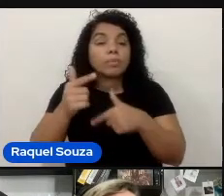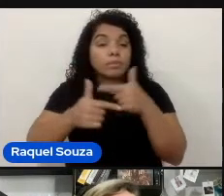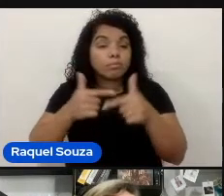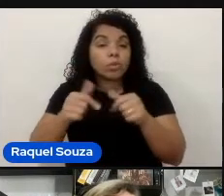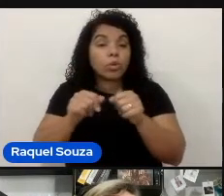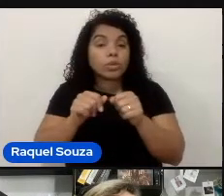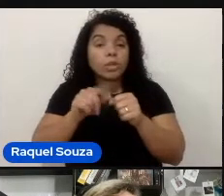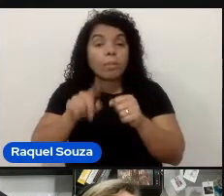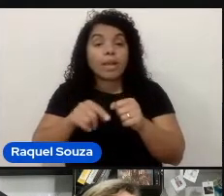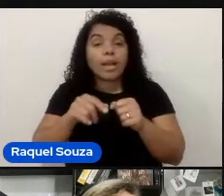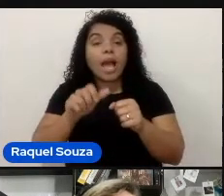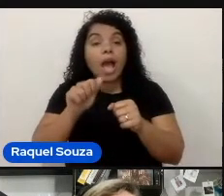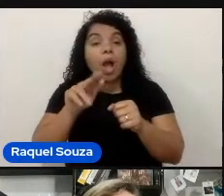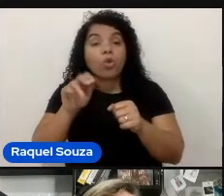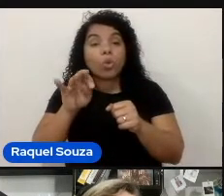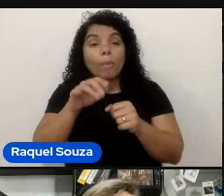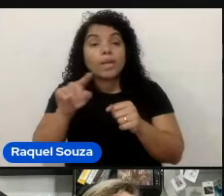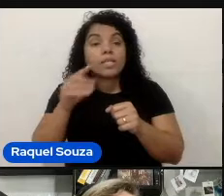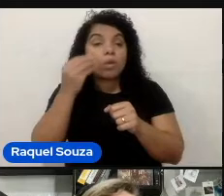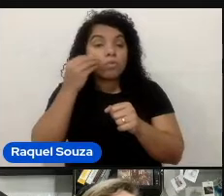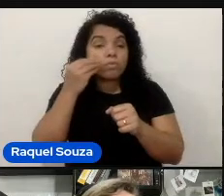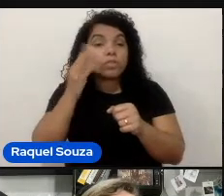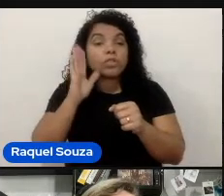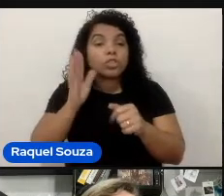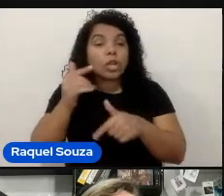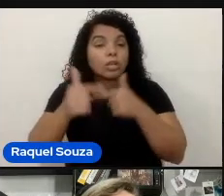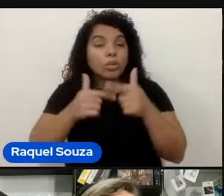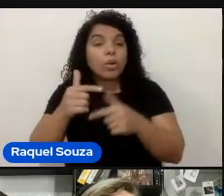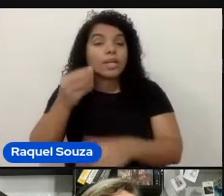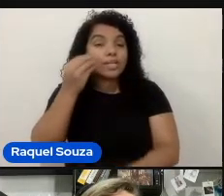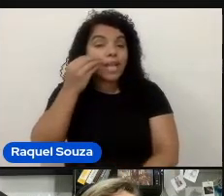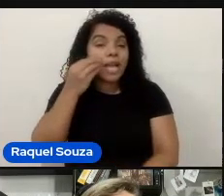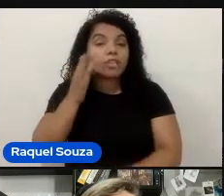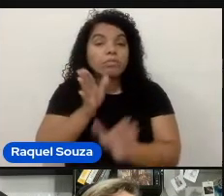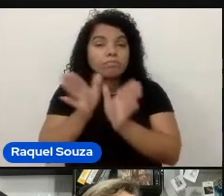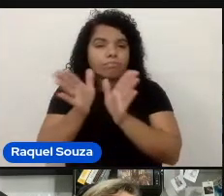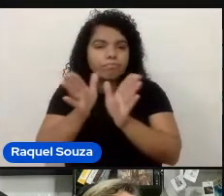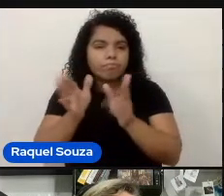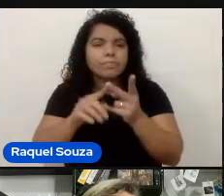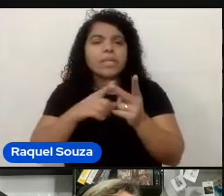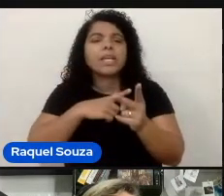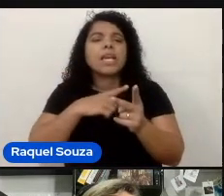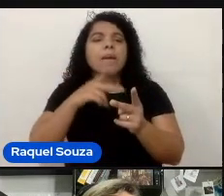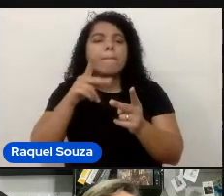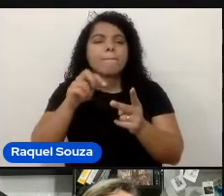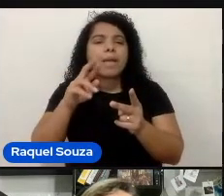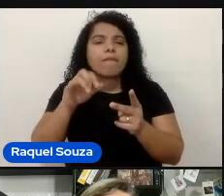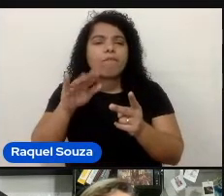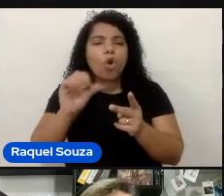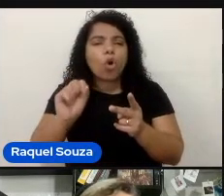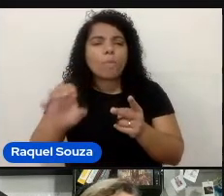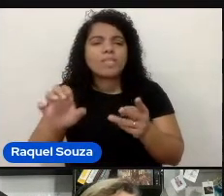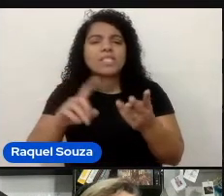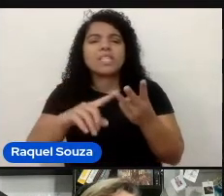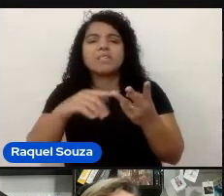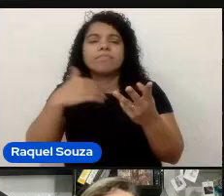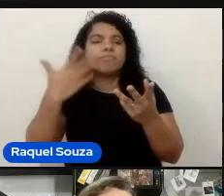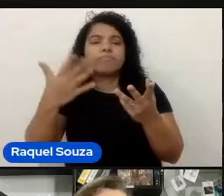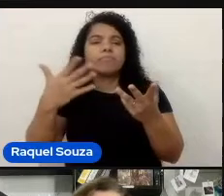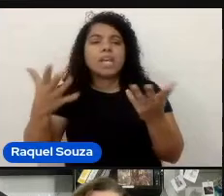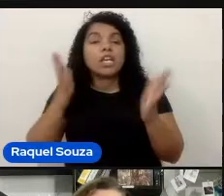com automação de testes, eu já atuei com teste de acessibilidade, teste de performance, já